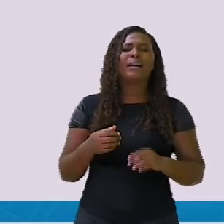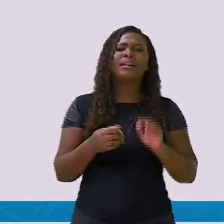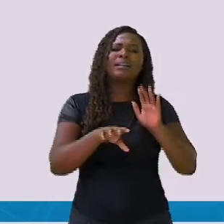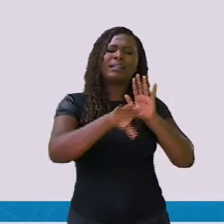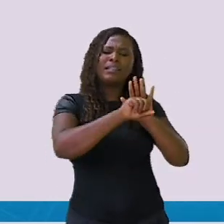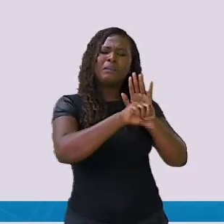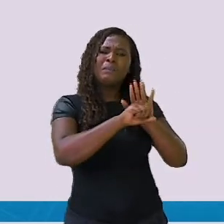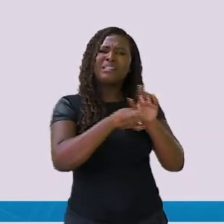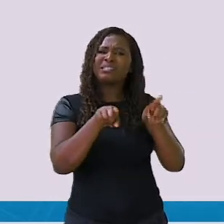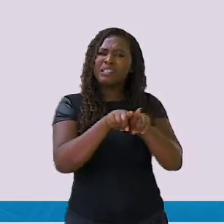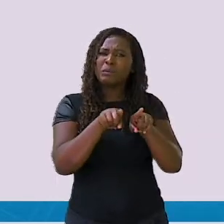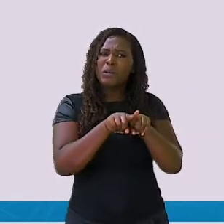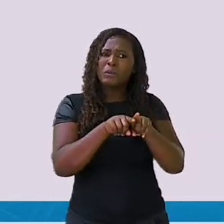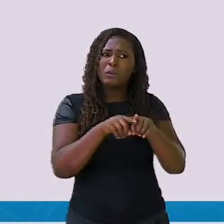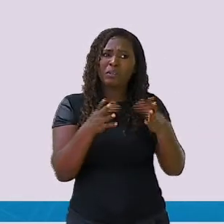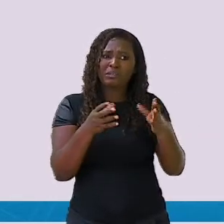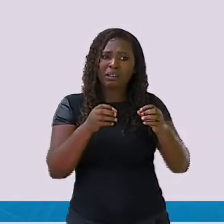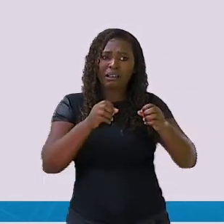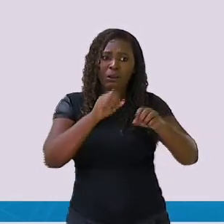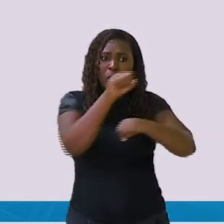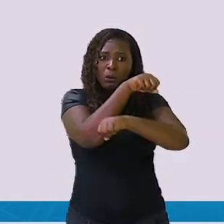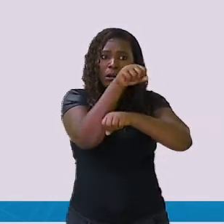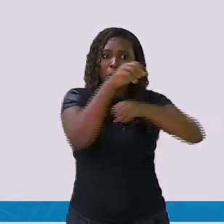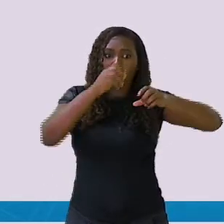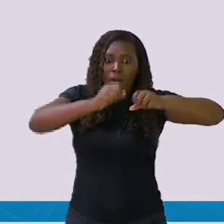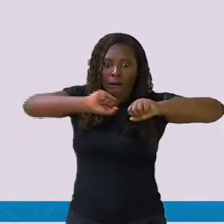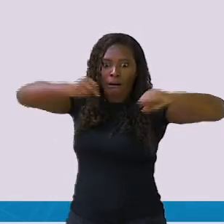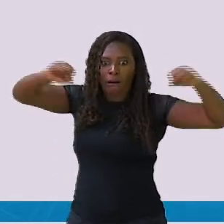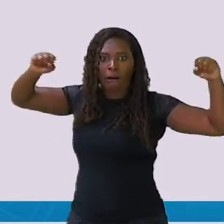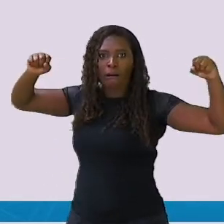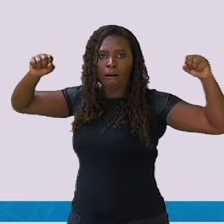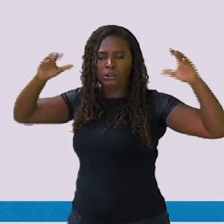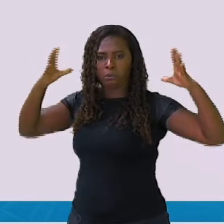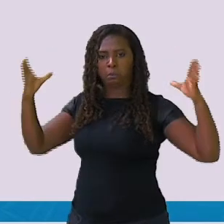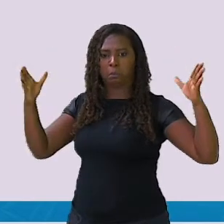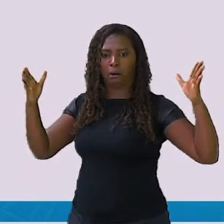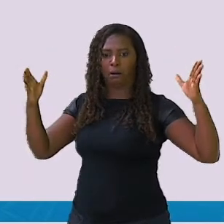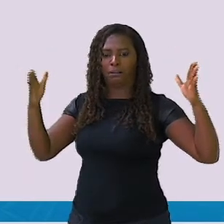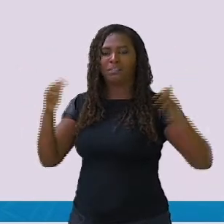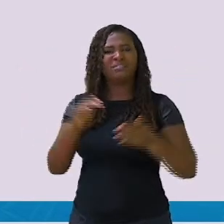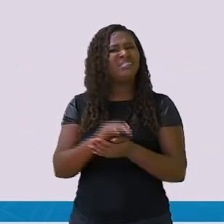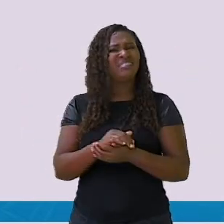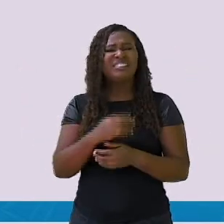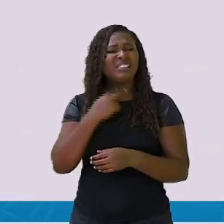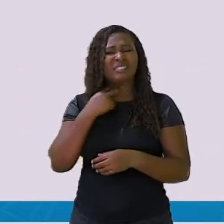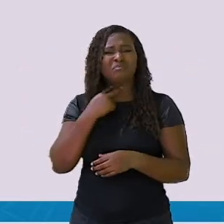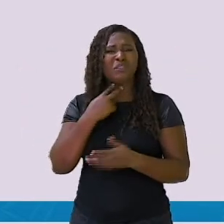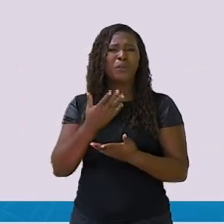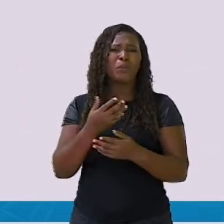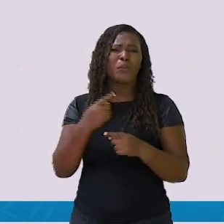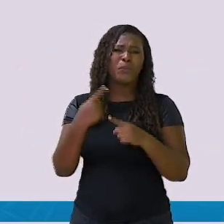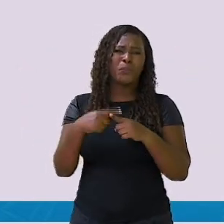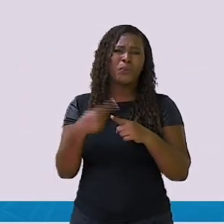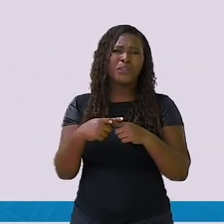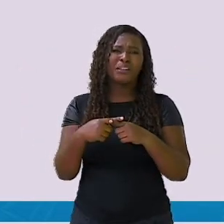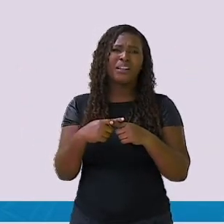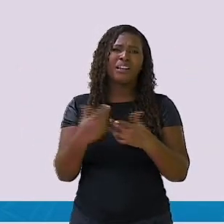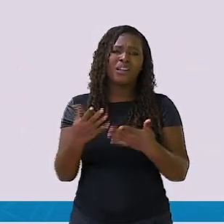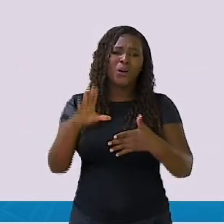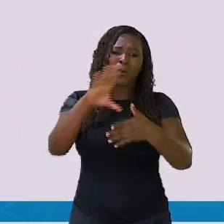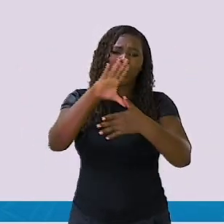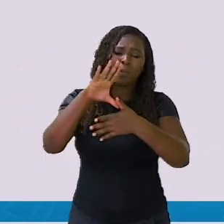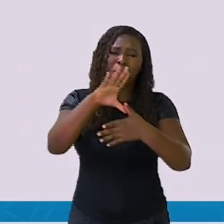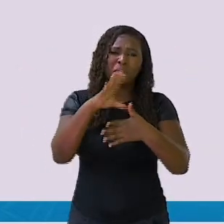muito significativa do espaço. Se não põe imagem muito grande, seu mapa mental fica um pouco sem lógica,